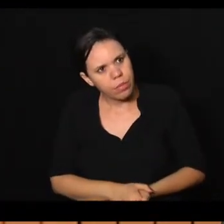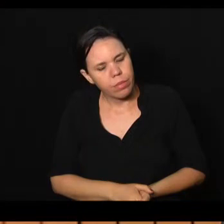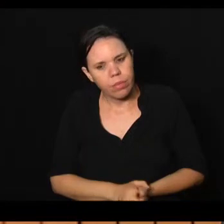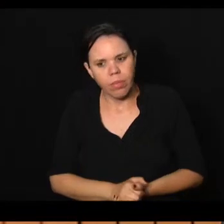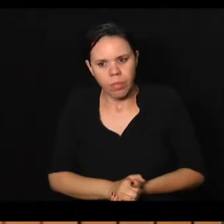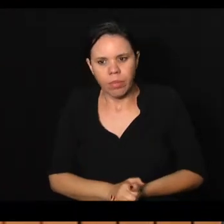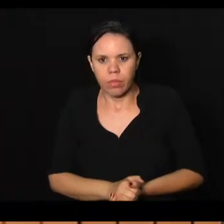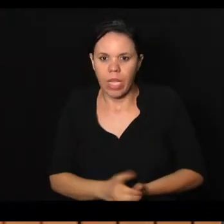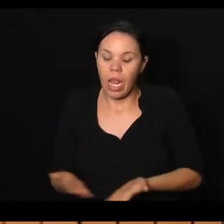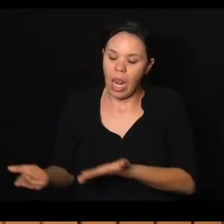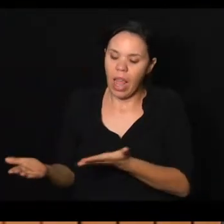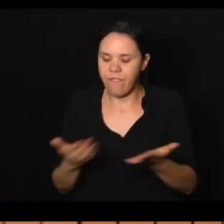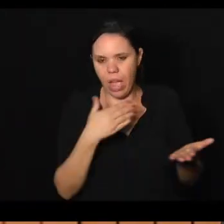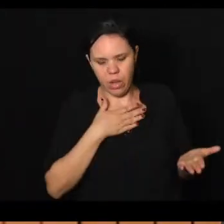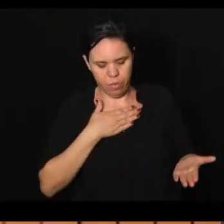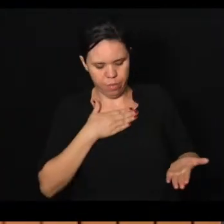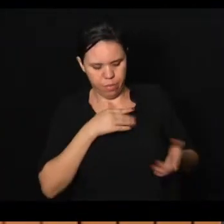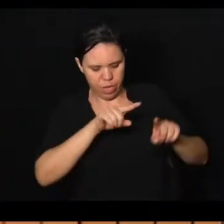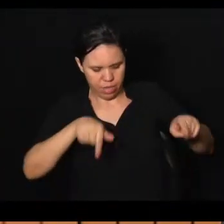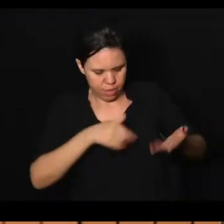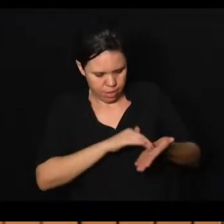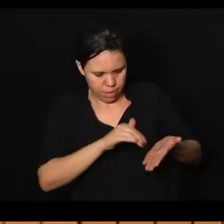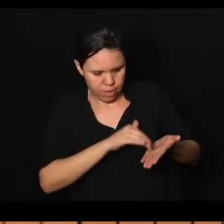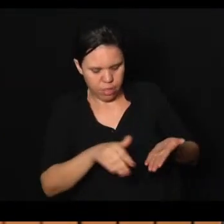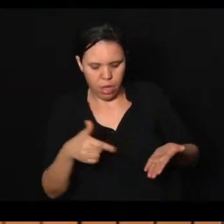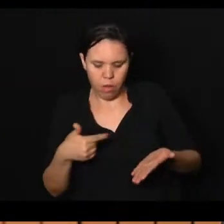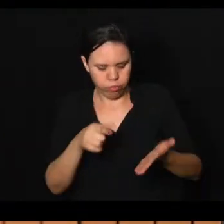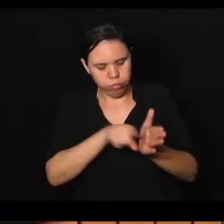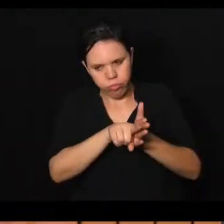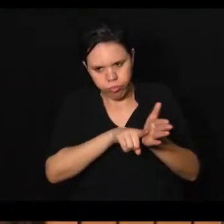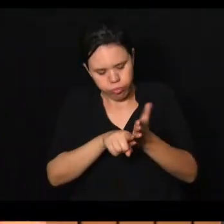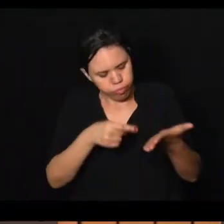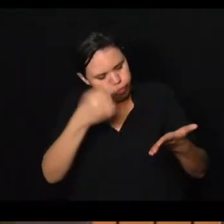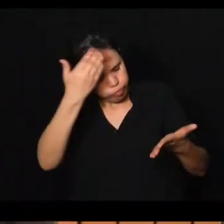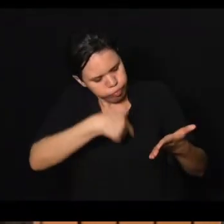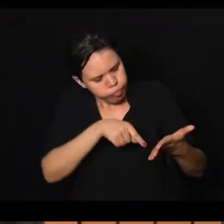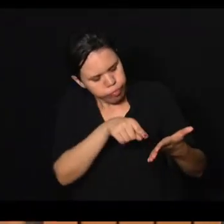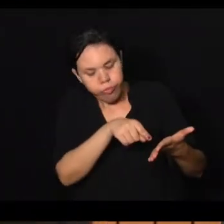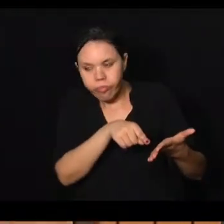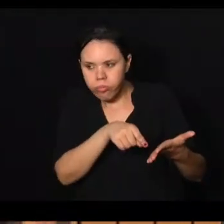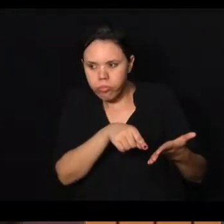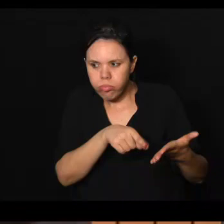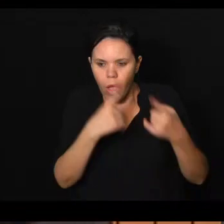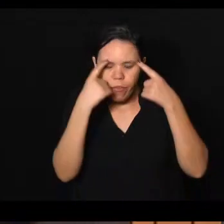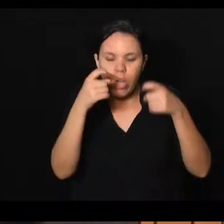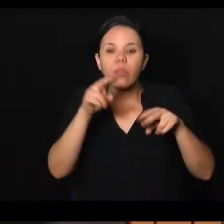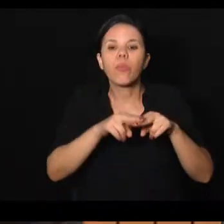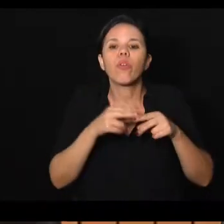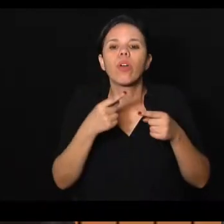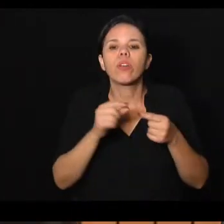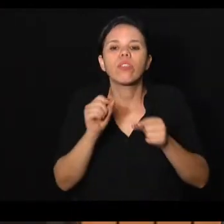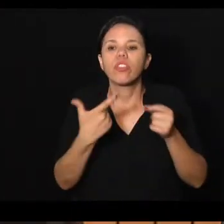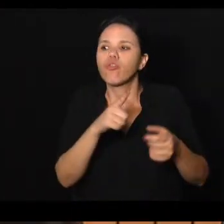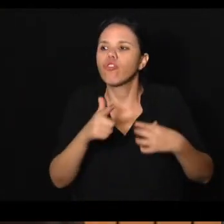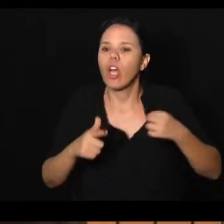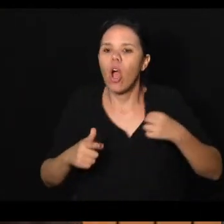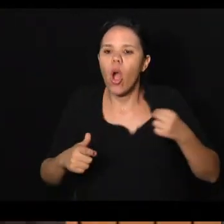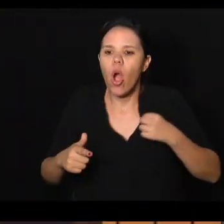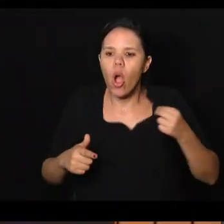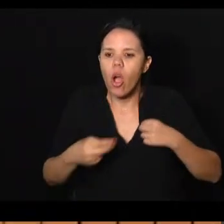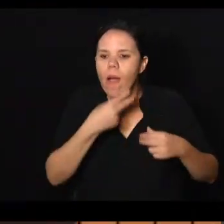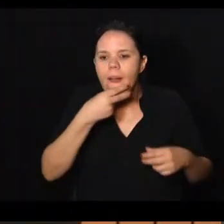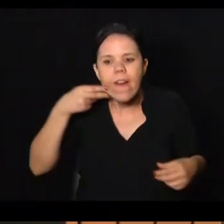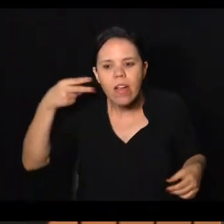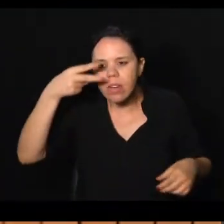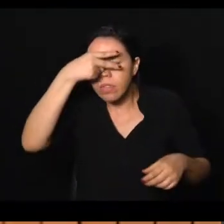gabinete uma pesquisa dizendo que a violência contra a mulher e menina na Ilha do Marajó é porque não tinha roupas íntimas. Eu